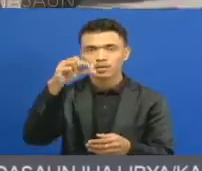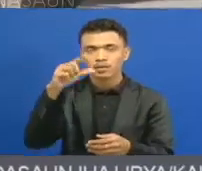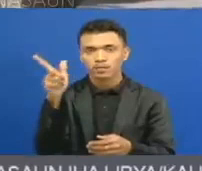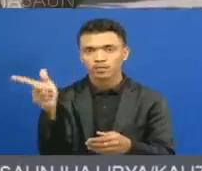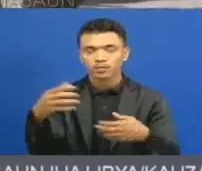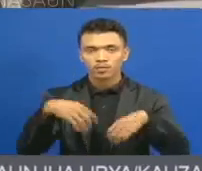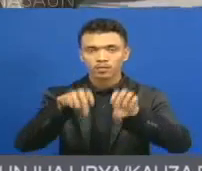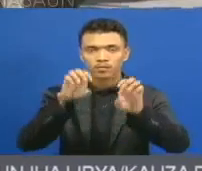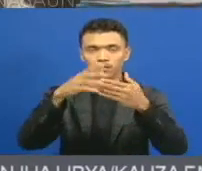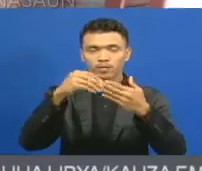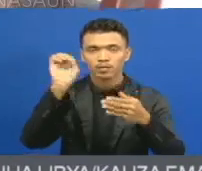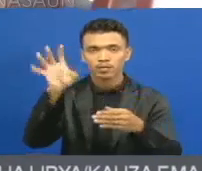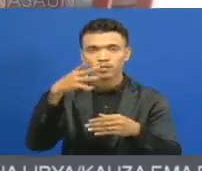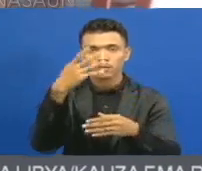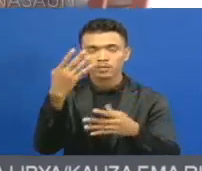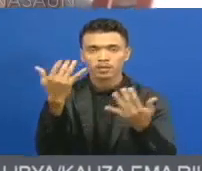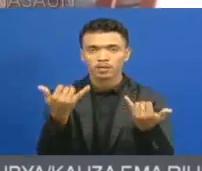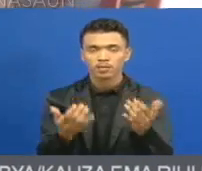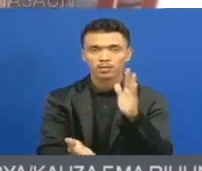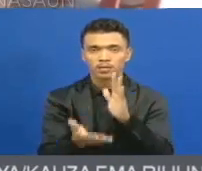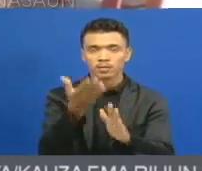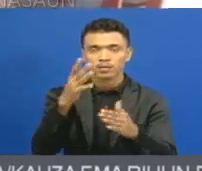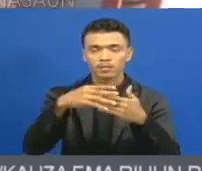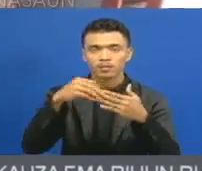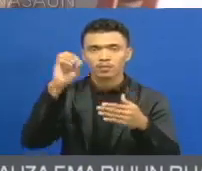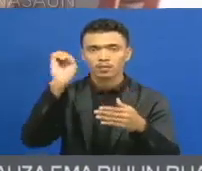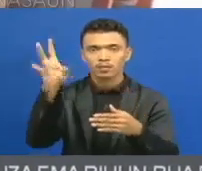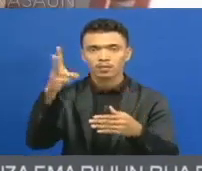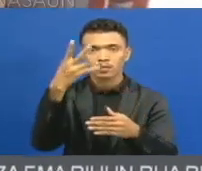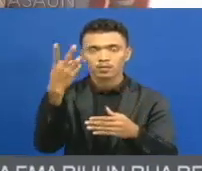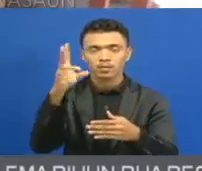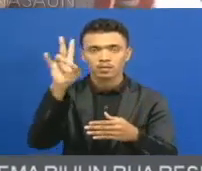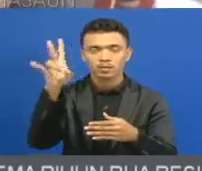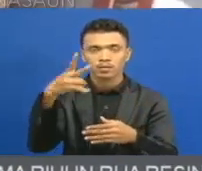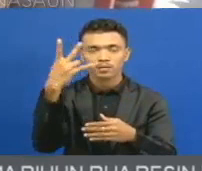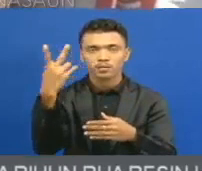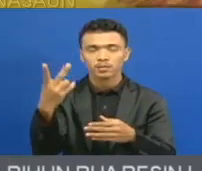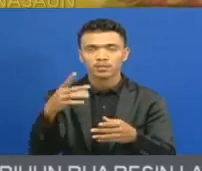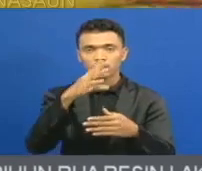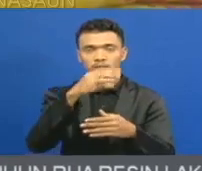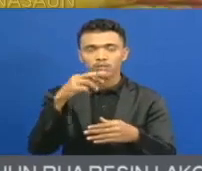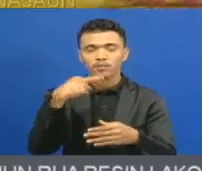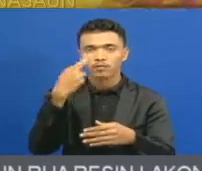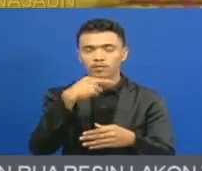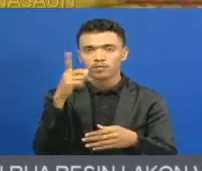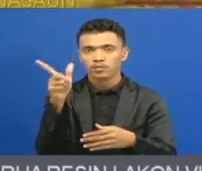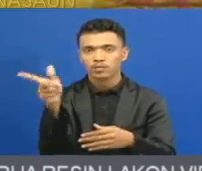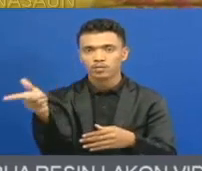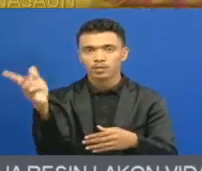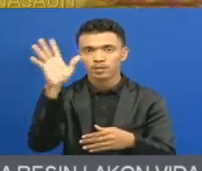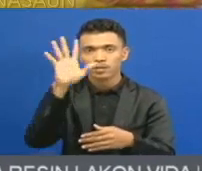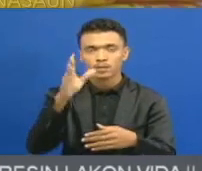um dólar sanulo resinhat, no agora saiba dólar sanulo resinen, to sanulo resinhito. No fos quilograma ronulo resin